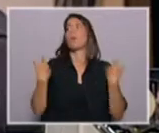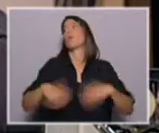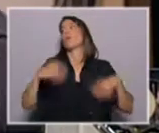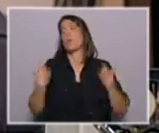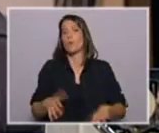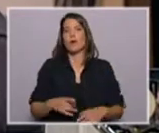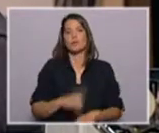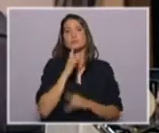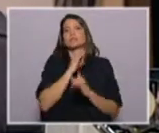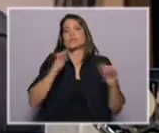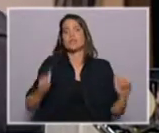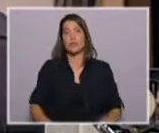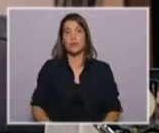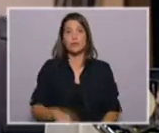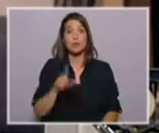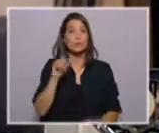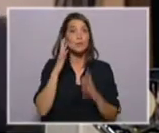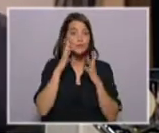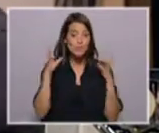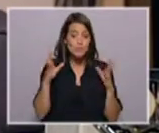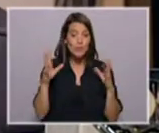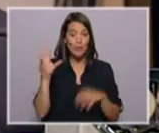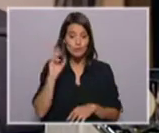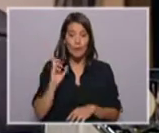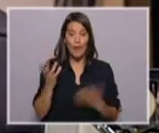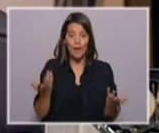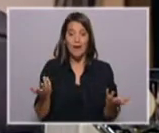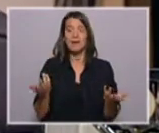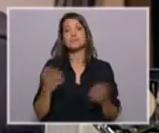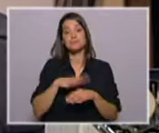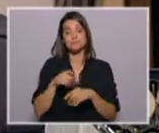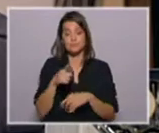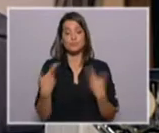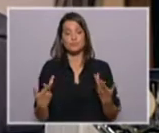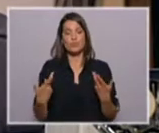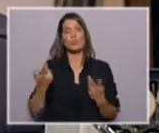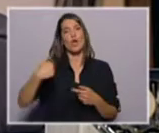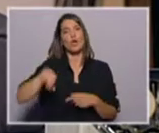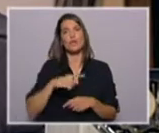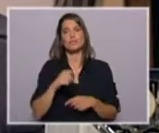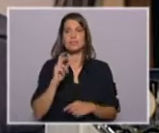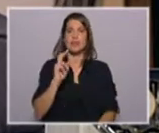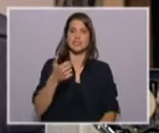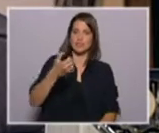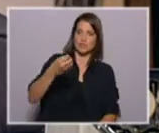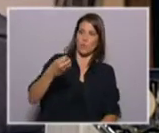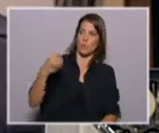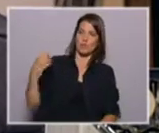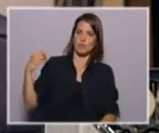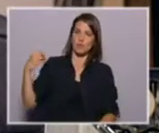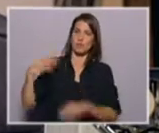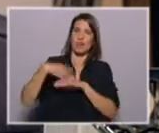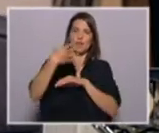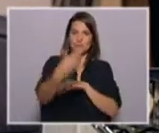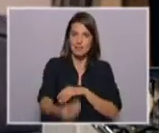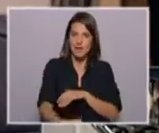portanto... E o som que se ouvia, apesar de tudo. E é por isso que hoje em dia nós ainda vivemos, 50 anos depois, vivemos uma época em